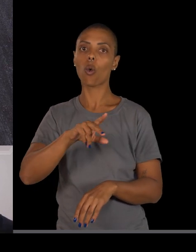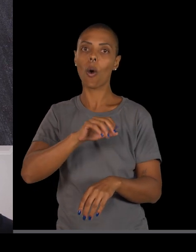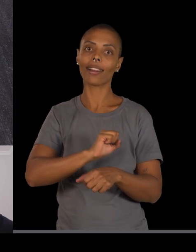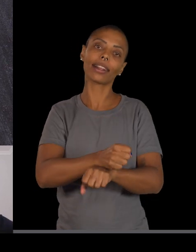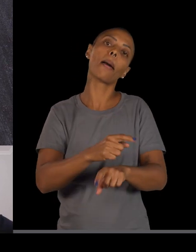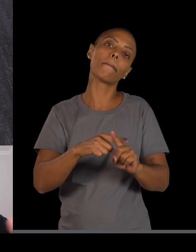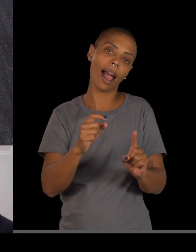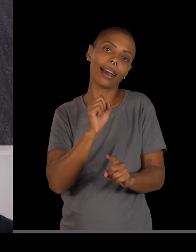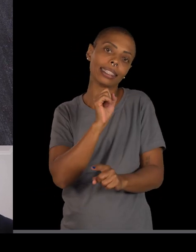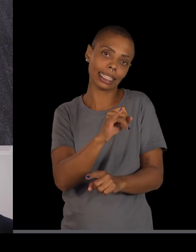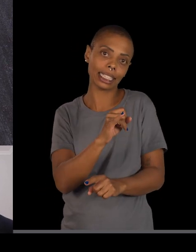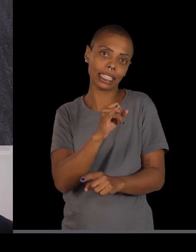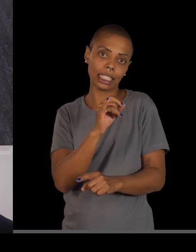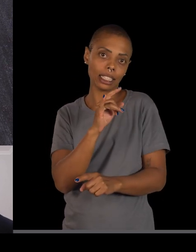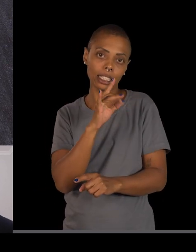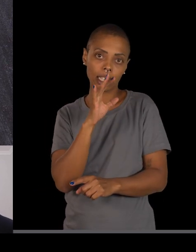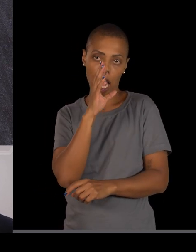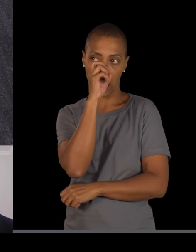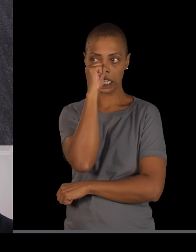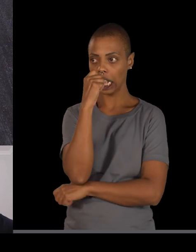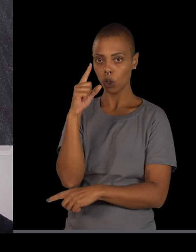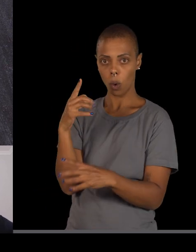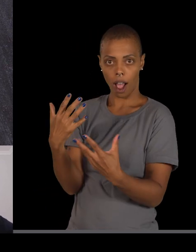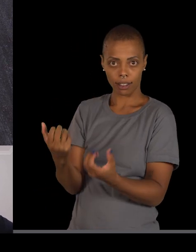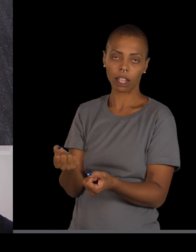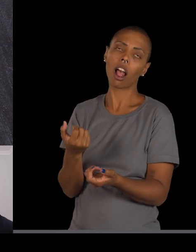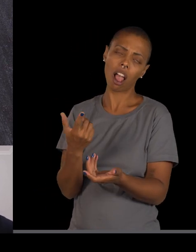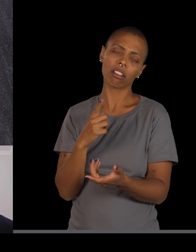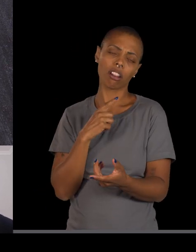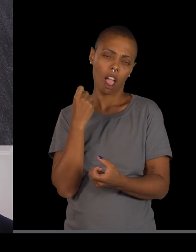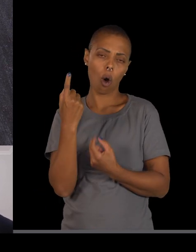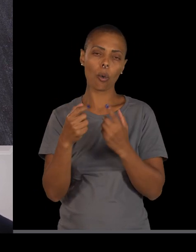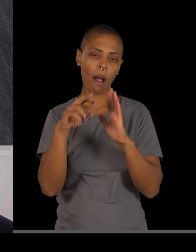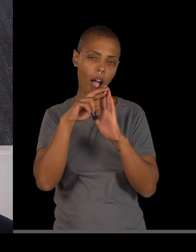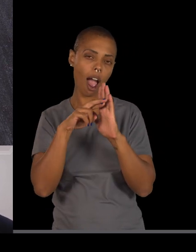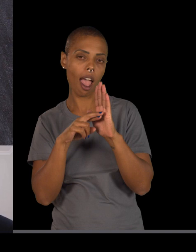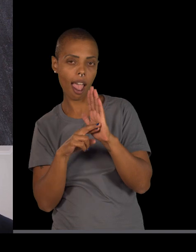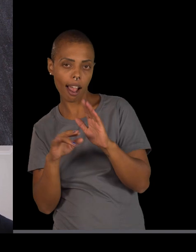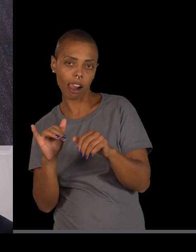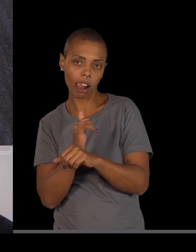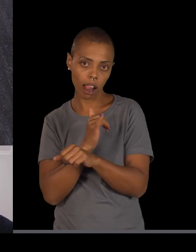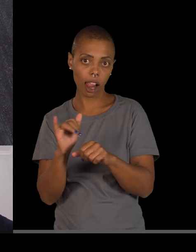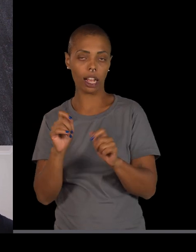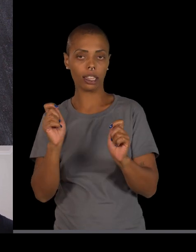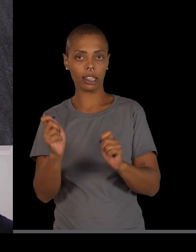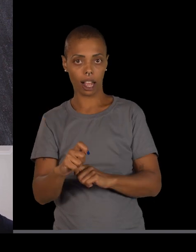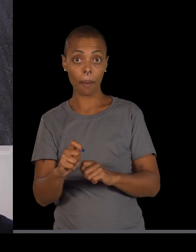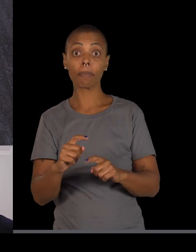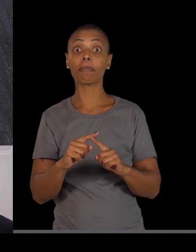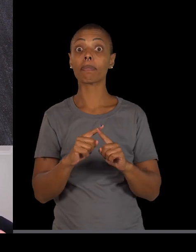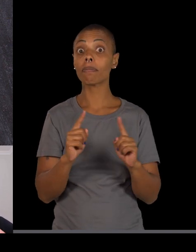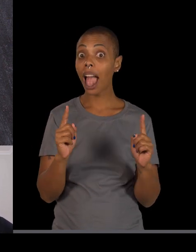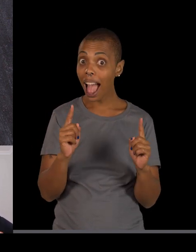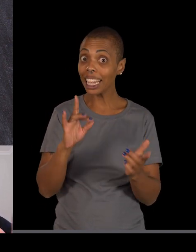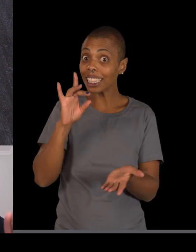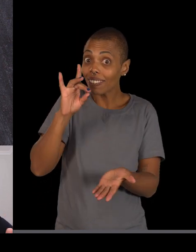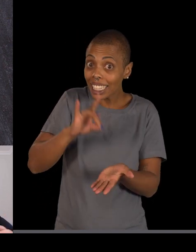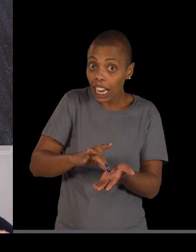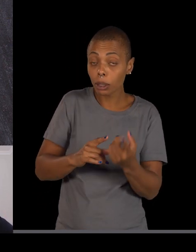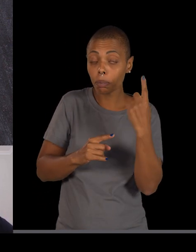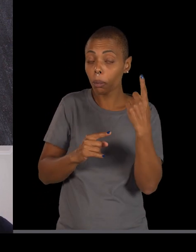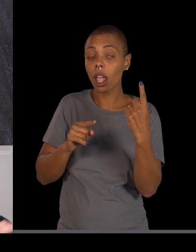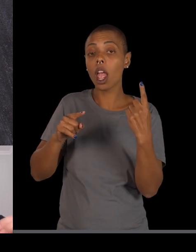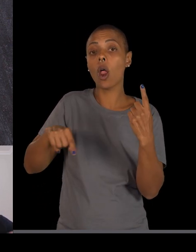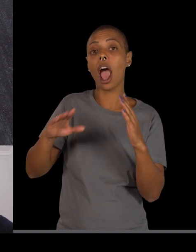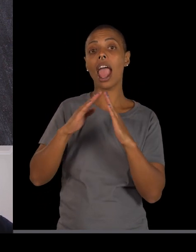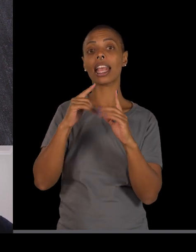em casos de resistência, havia ali, né, algumas brechas, havia ali alguns poréns, mas em teoria, em primeiro lugar,